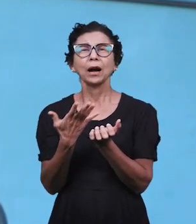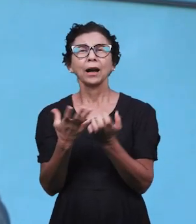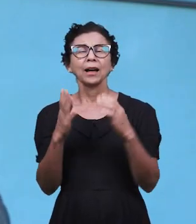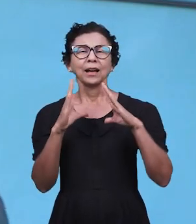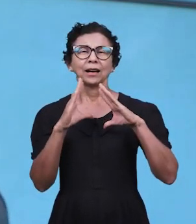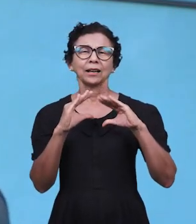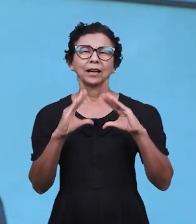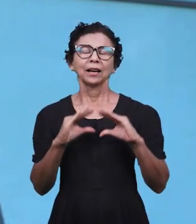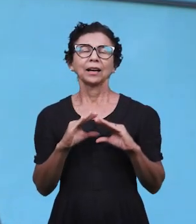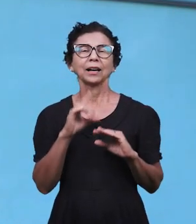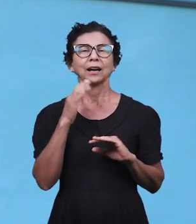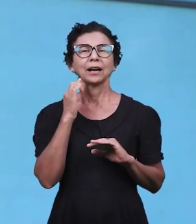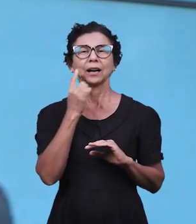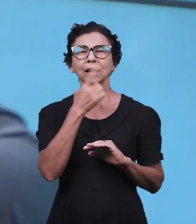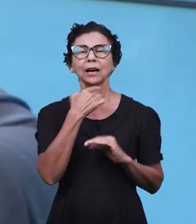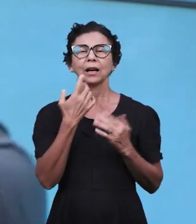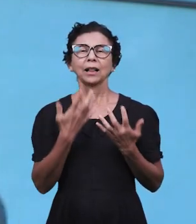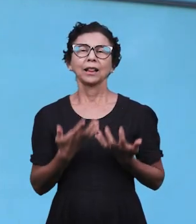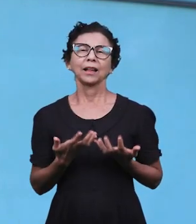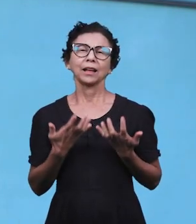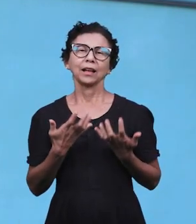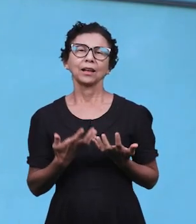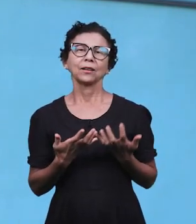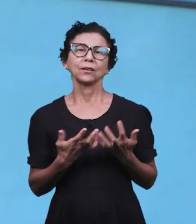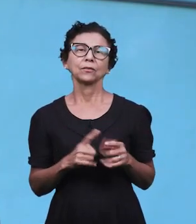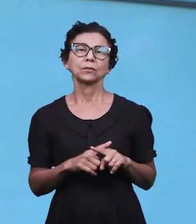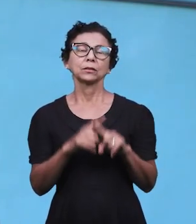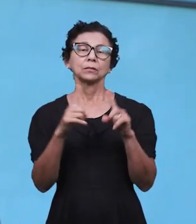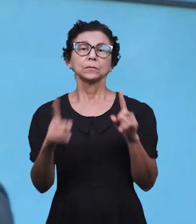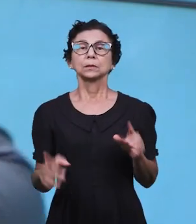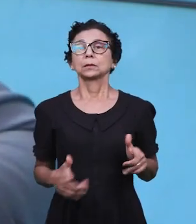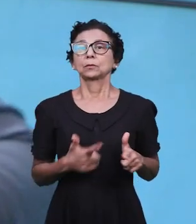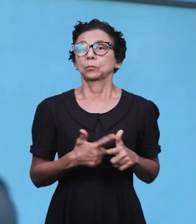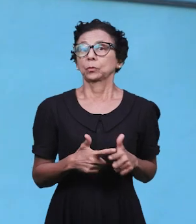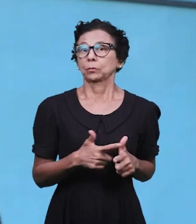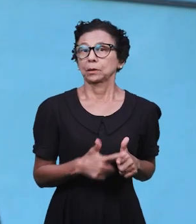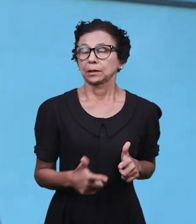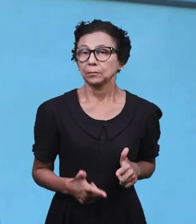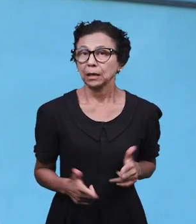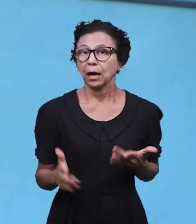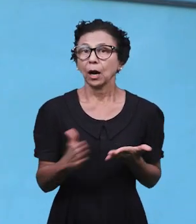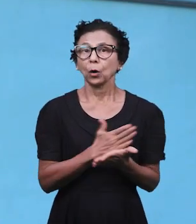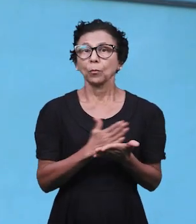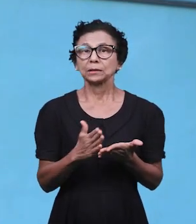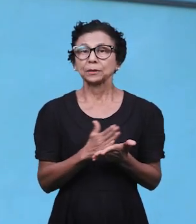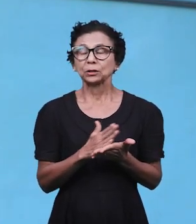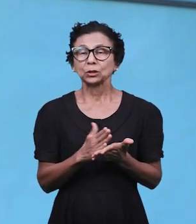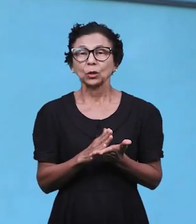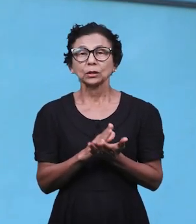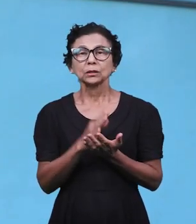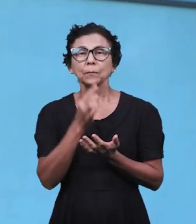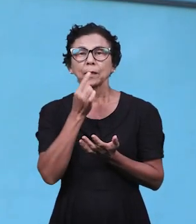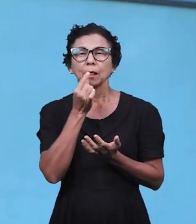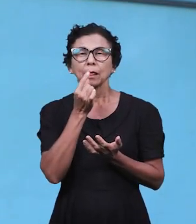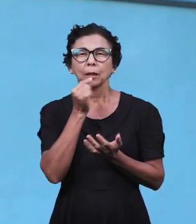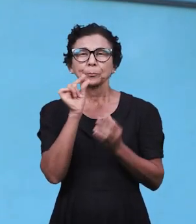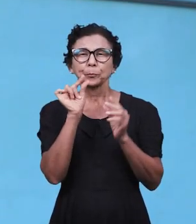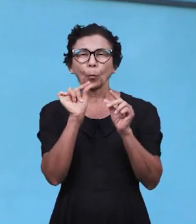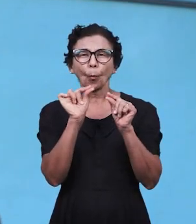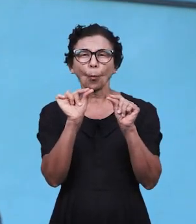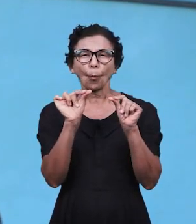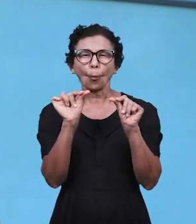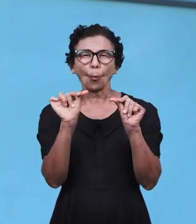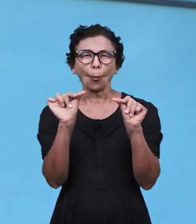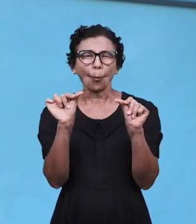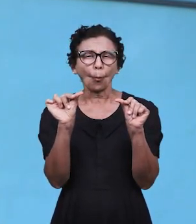dia, isso é bom porque minha boca fica leve, né? Nós temos um problema muito grande de pessoas que não têm a saliva. E quando a